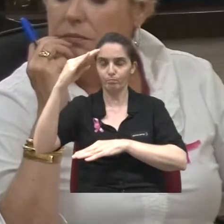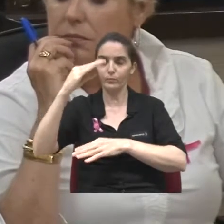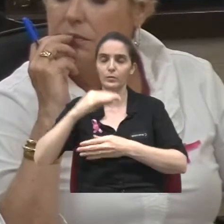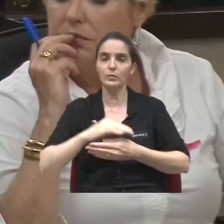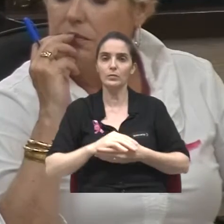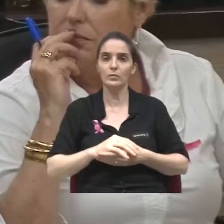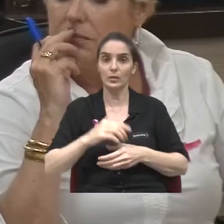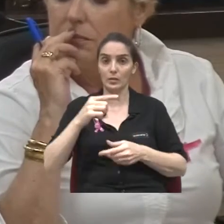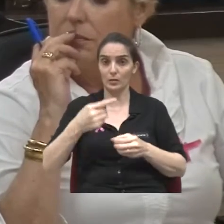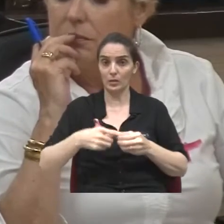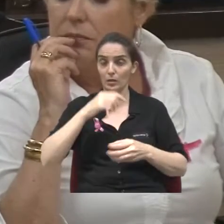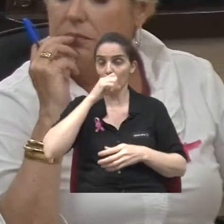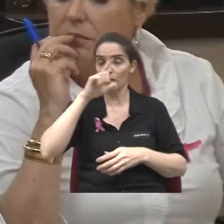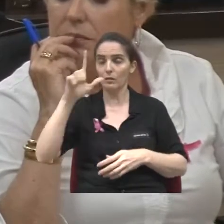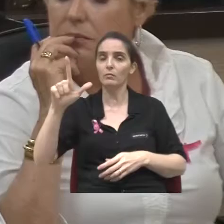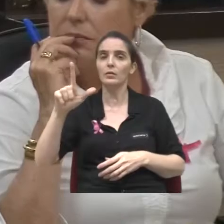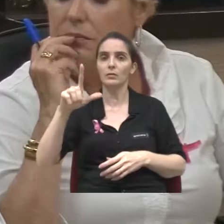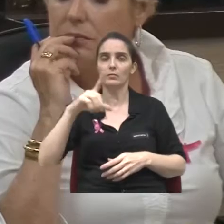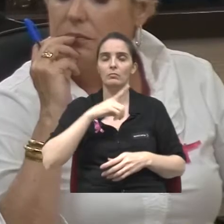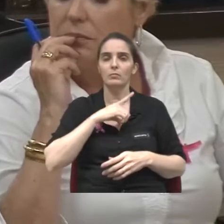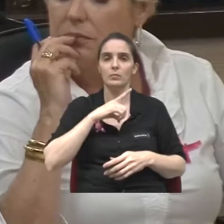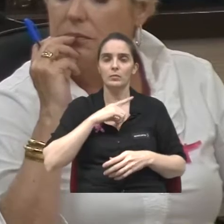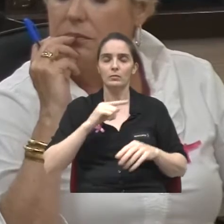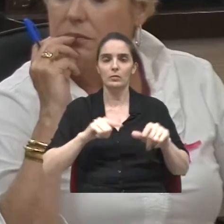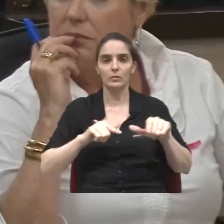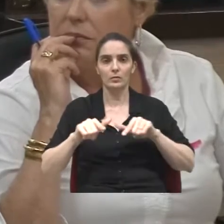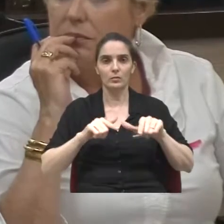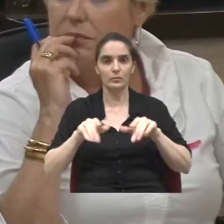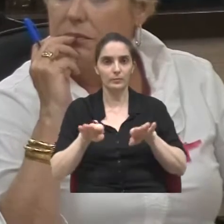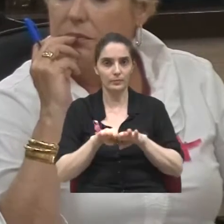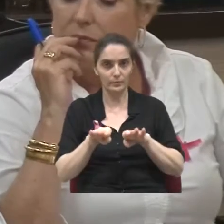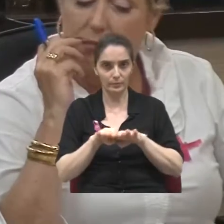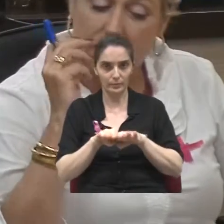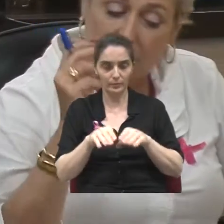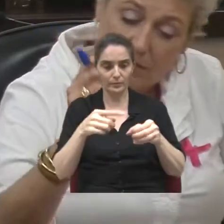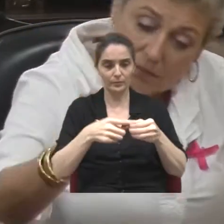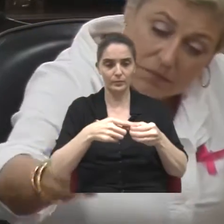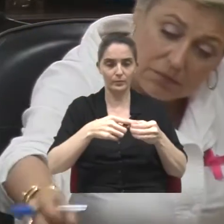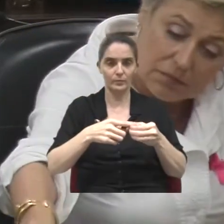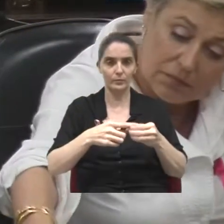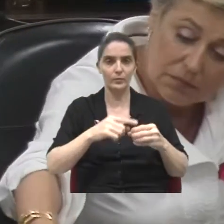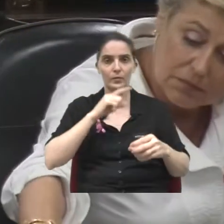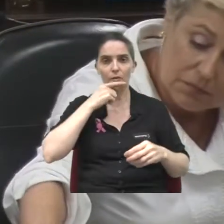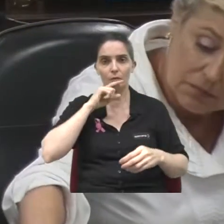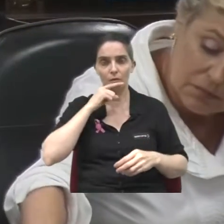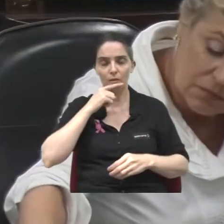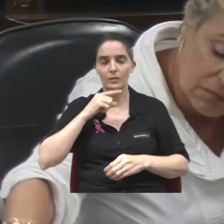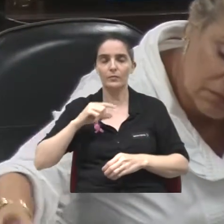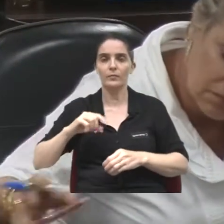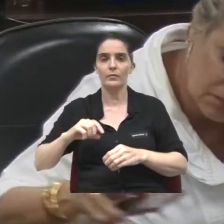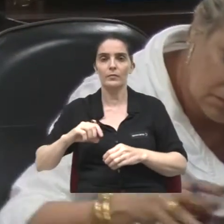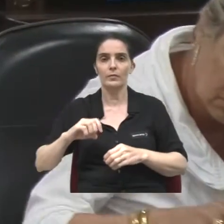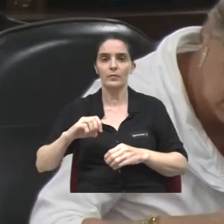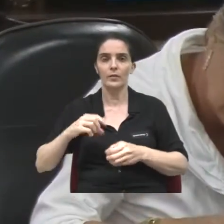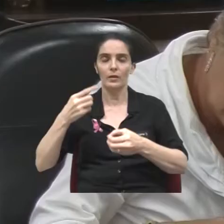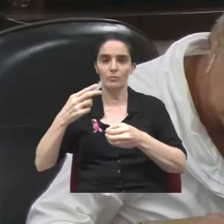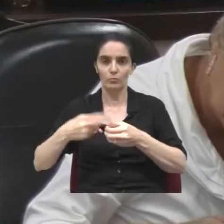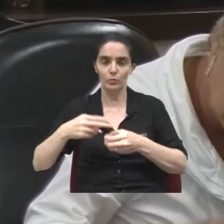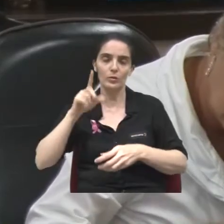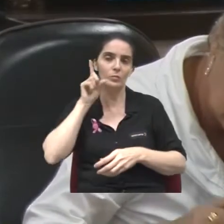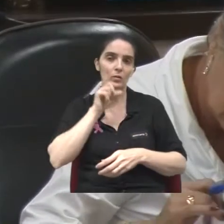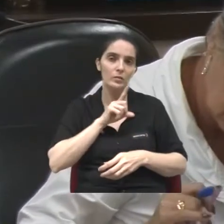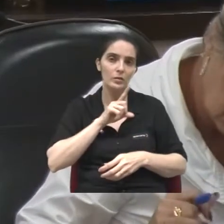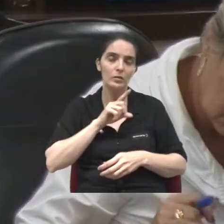cidade, no qual teve encargo também sobre as cidades vizinhas de Iracemápolis, Engerqueira, Artur Nogueira, Cosmópolis, Americana e